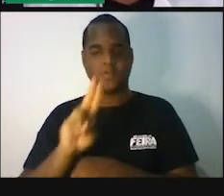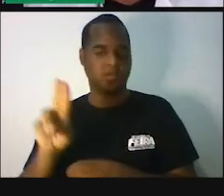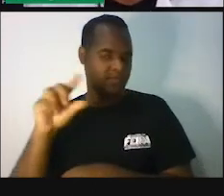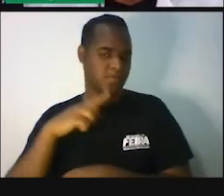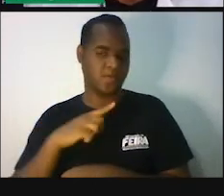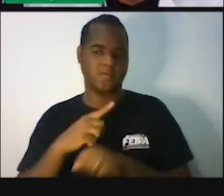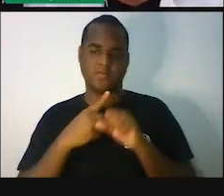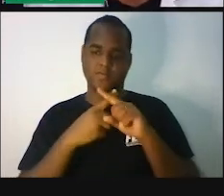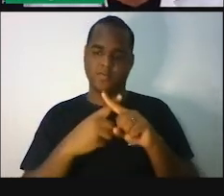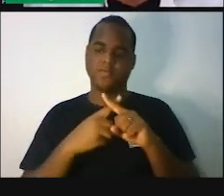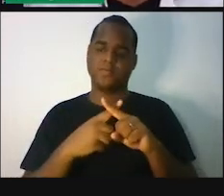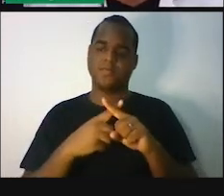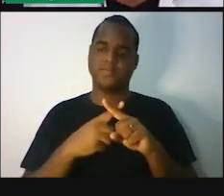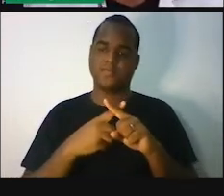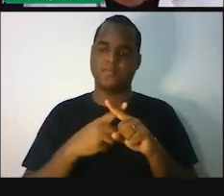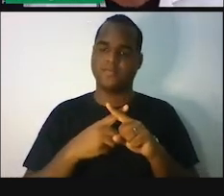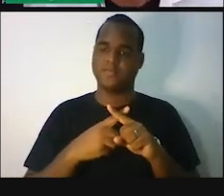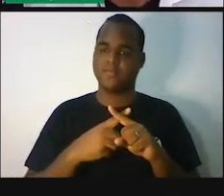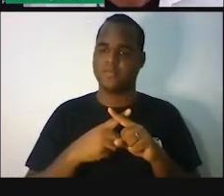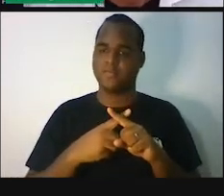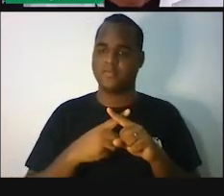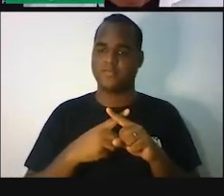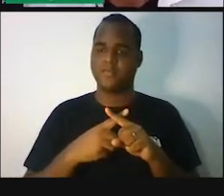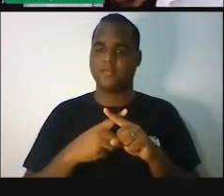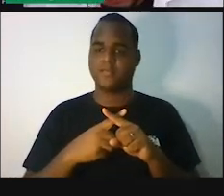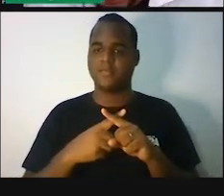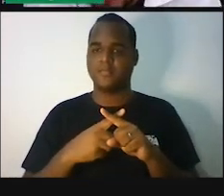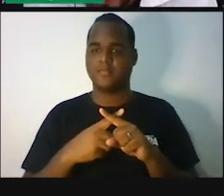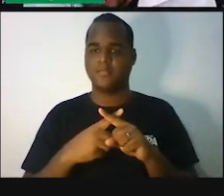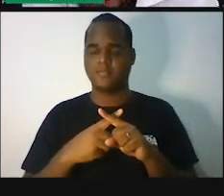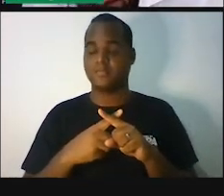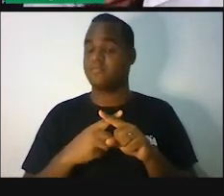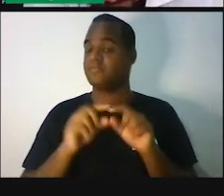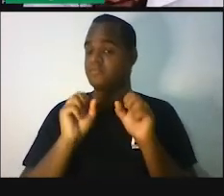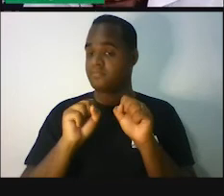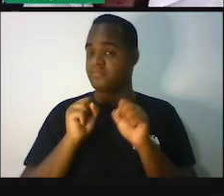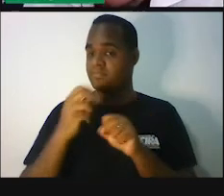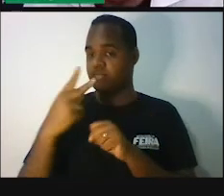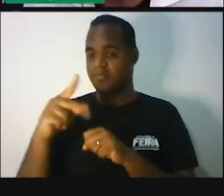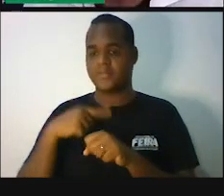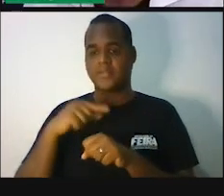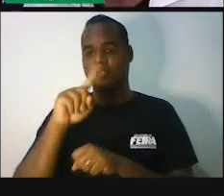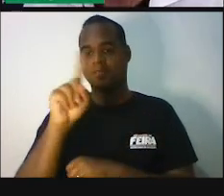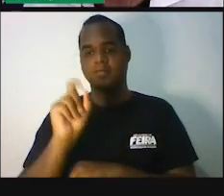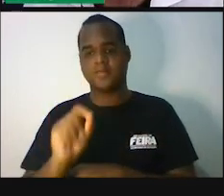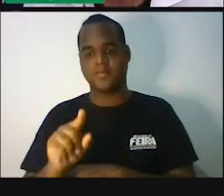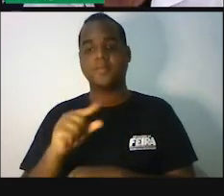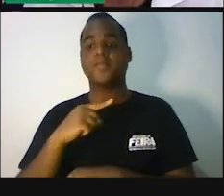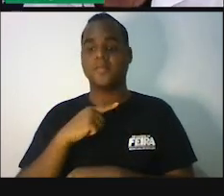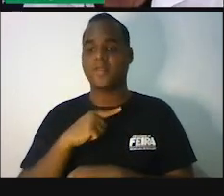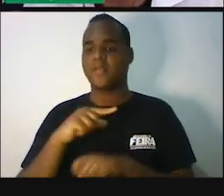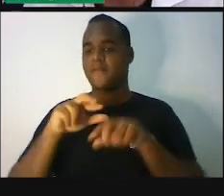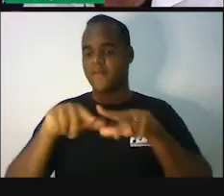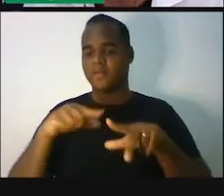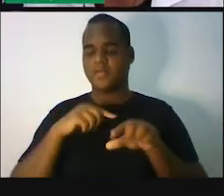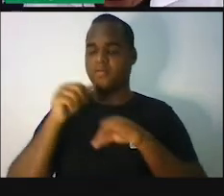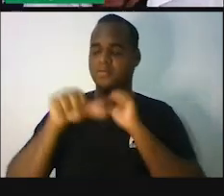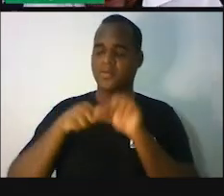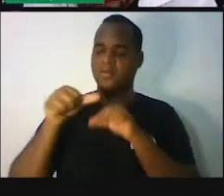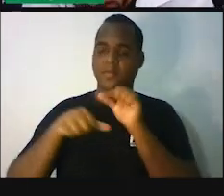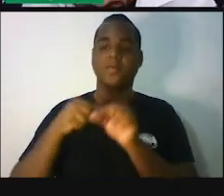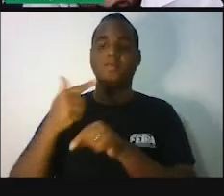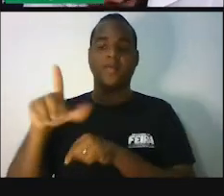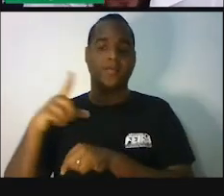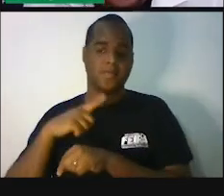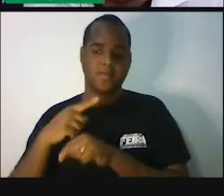X. Então, aqui na expressão, onde tiver interrogações, a gente vai trocando